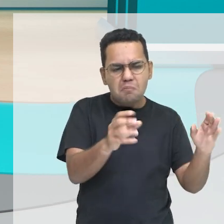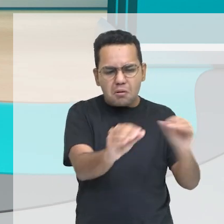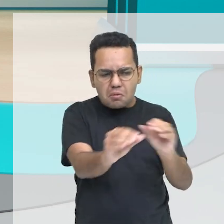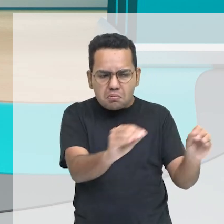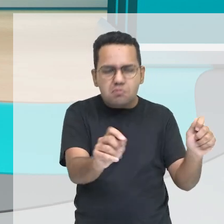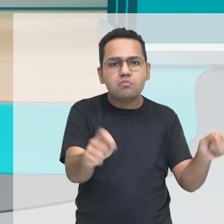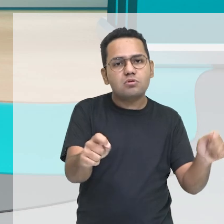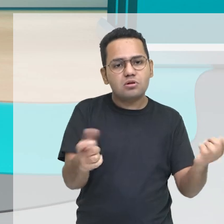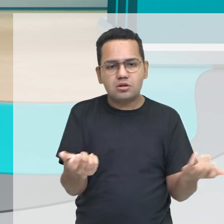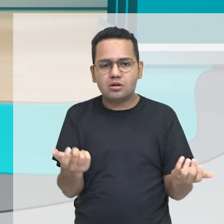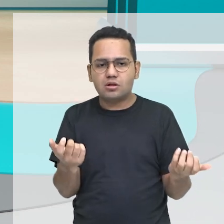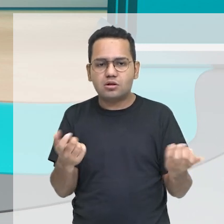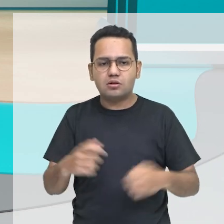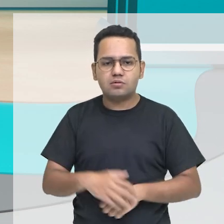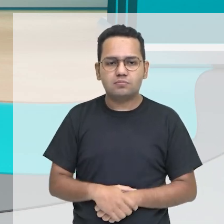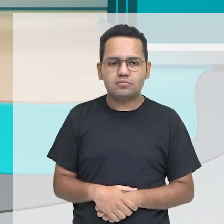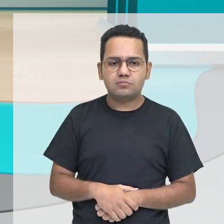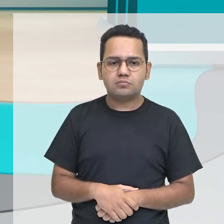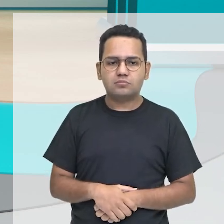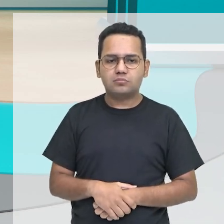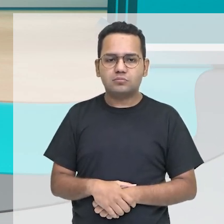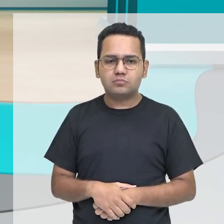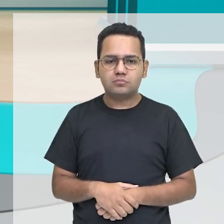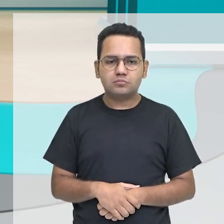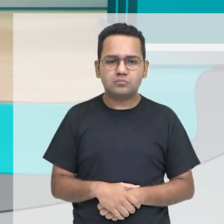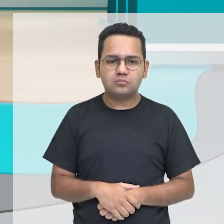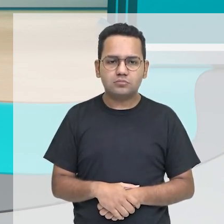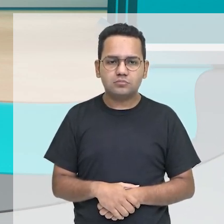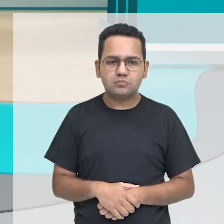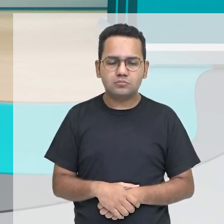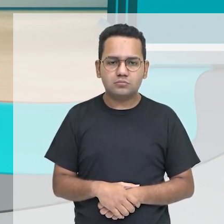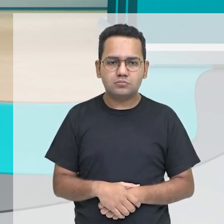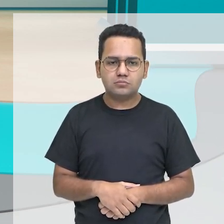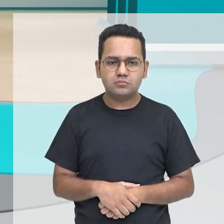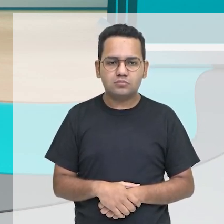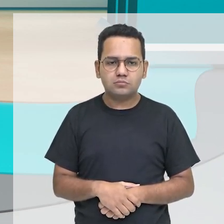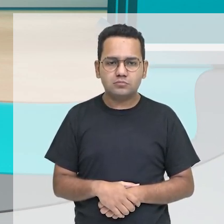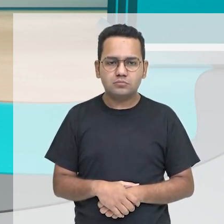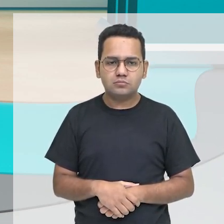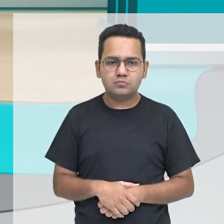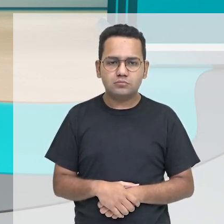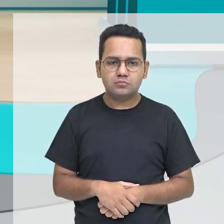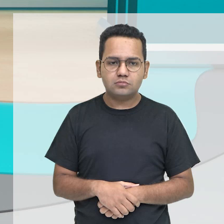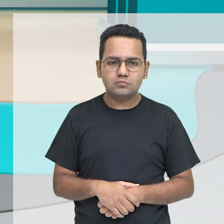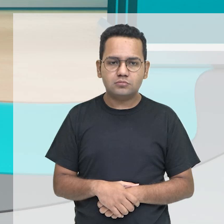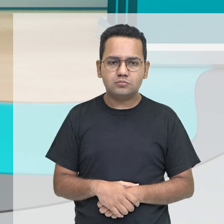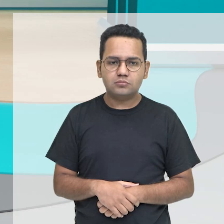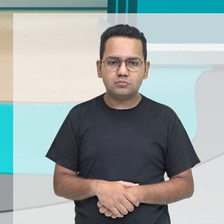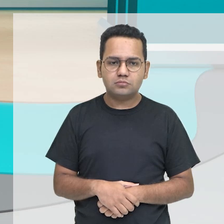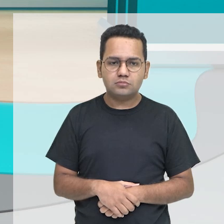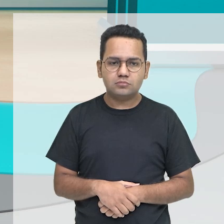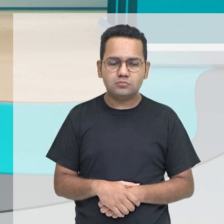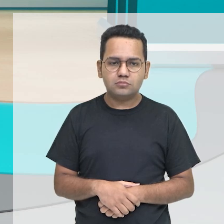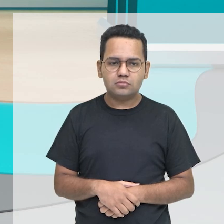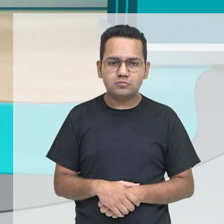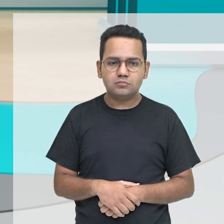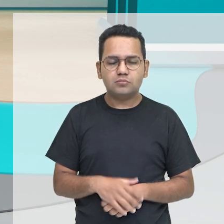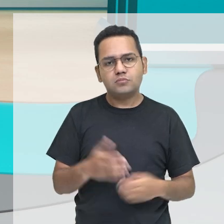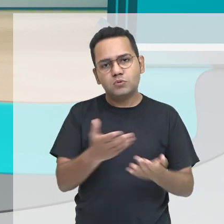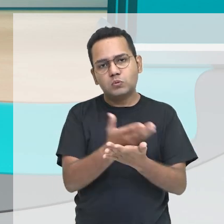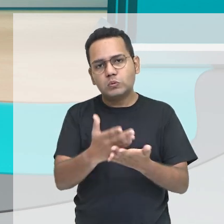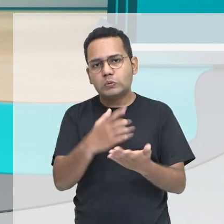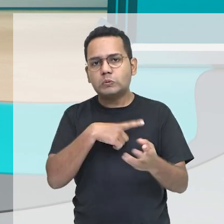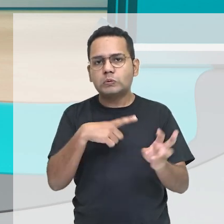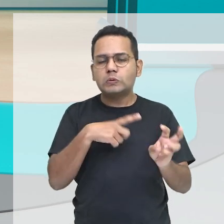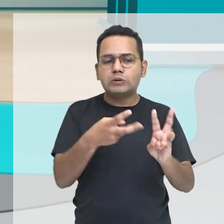falam o idioma, algum dialeto, algum idioma, algum dialeto indígena, ok? E